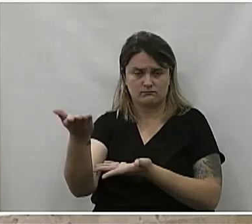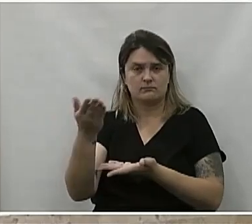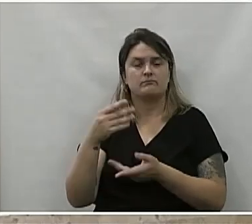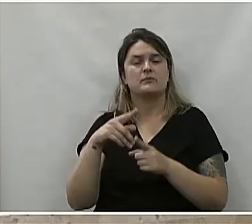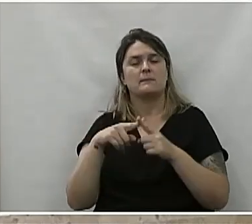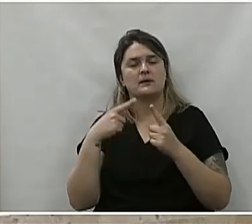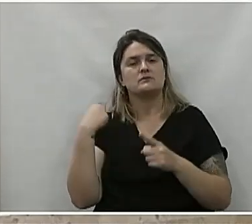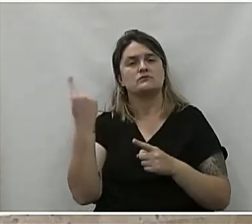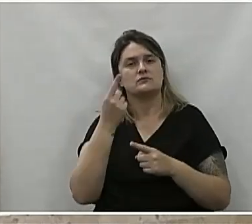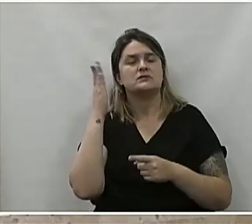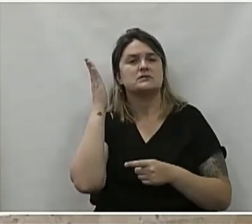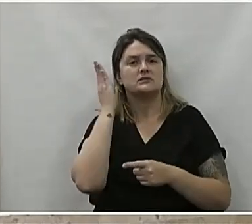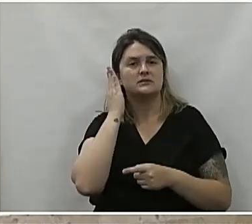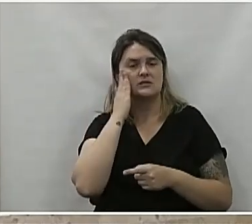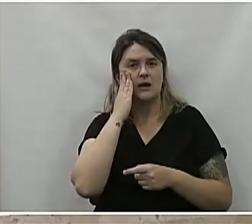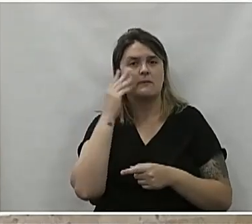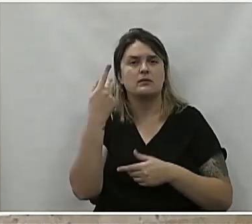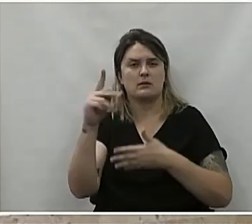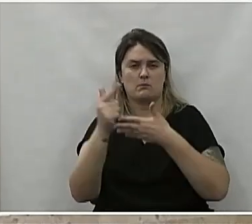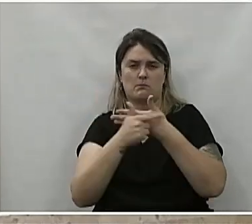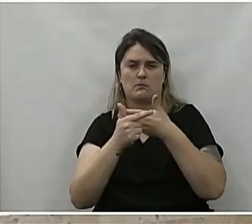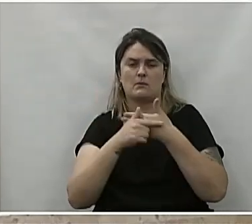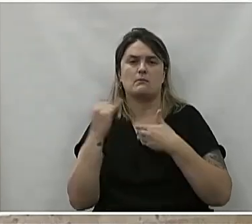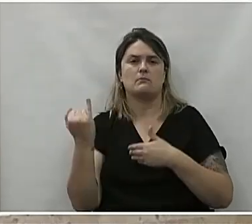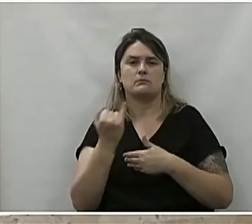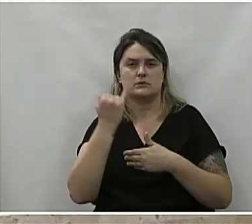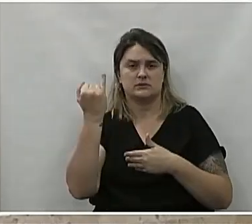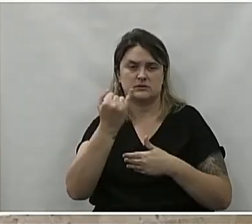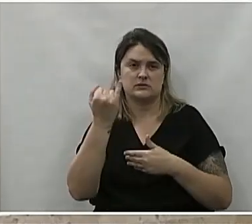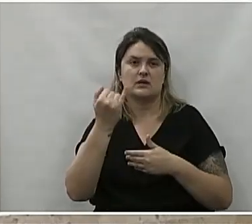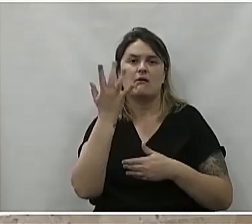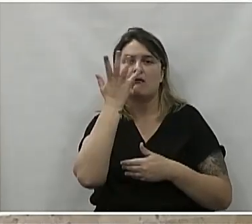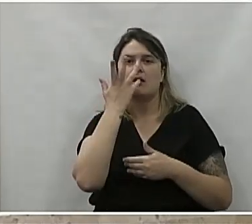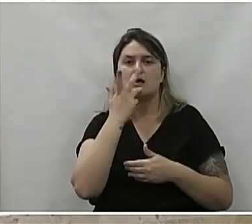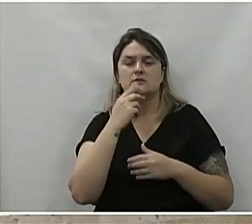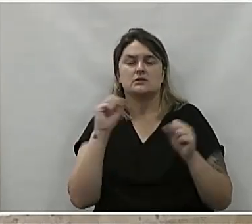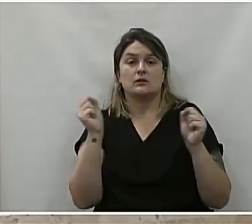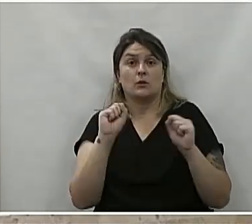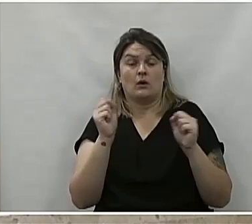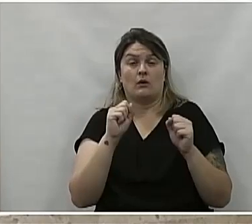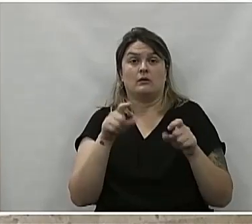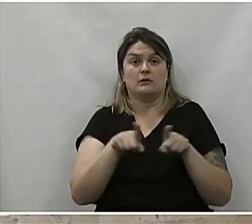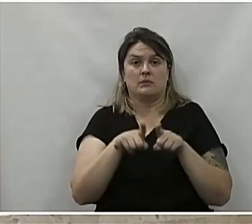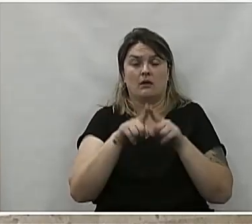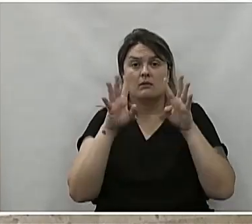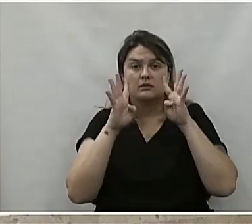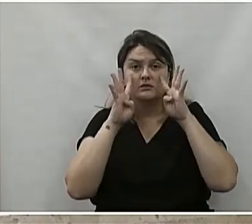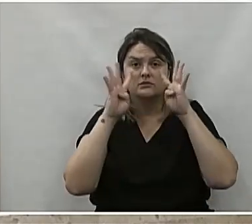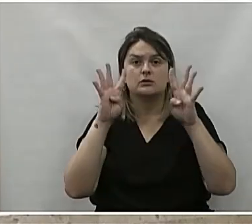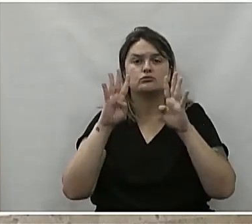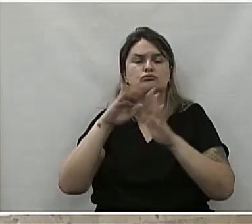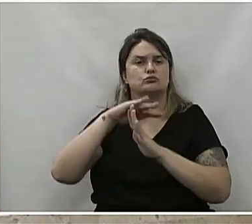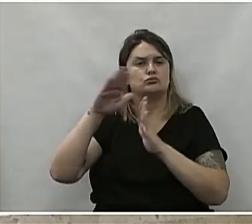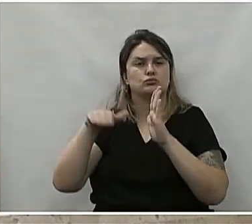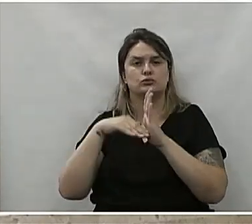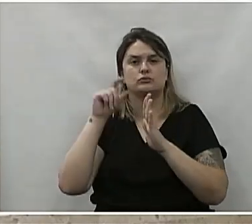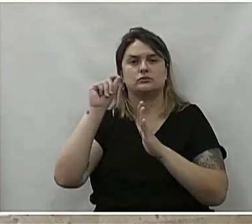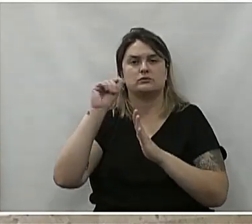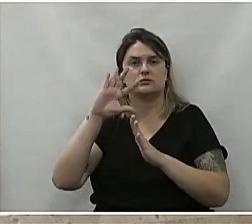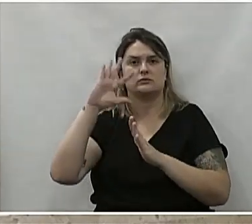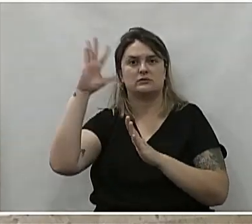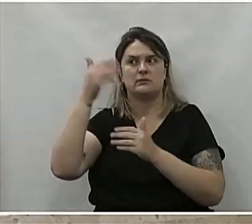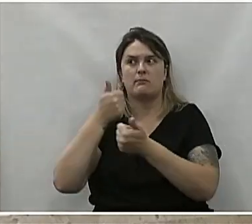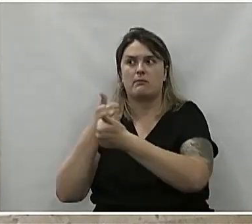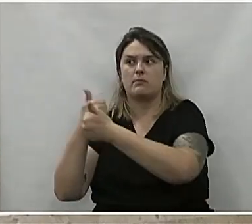Mas a gente Sabe O quanto Que é importante Nossas crianças Estarem Atentas A tudo Que acontece Ao